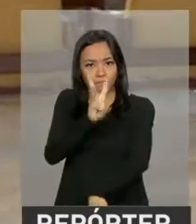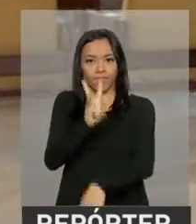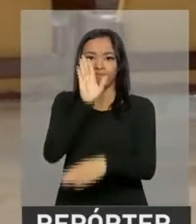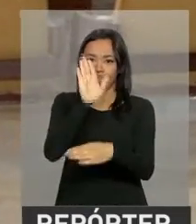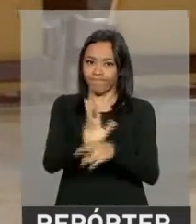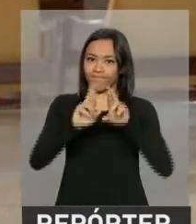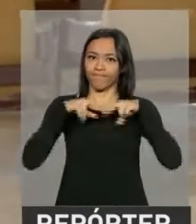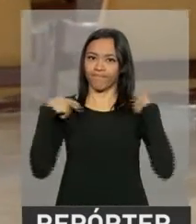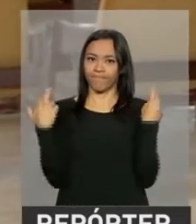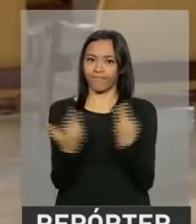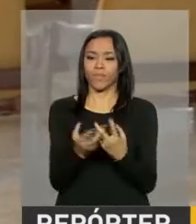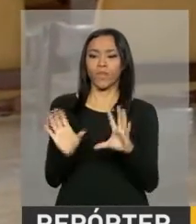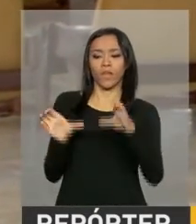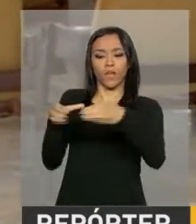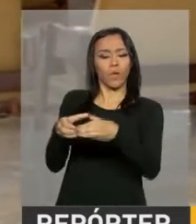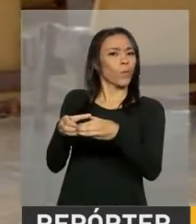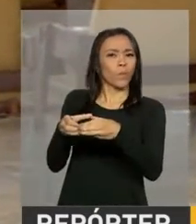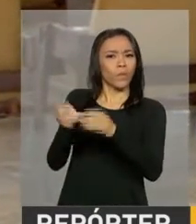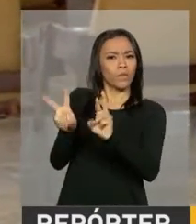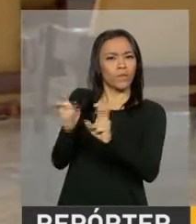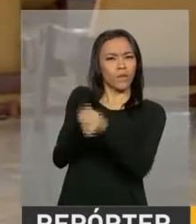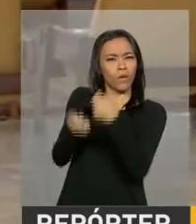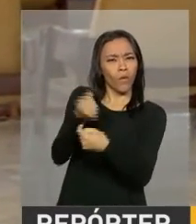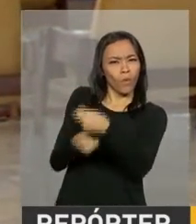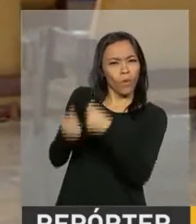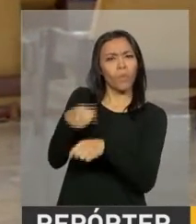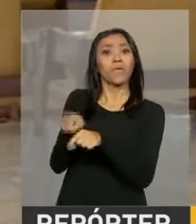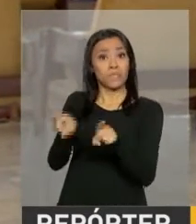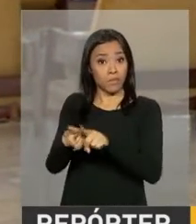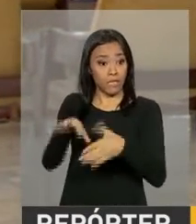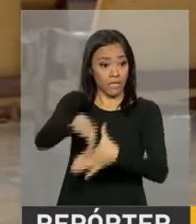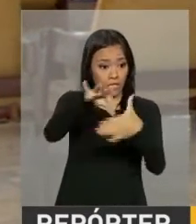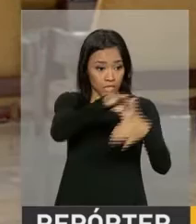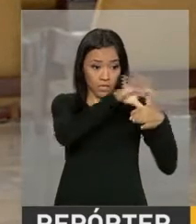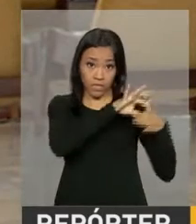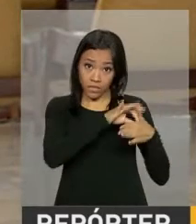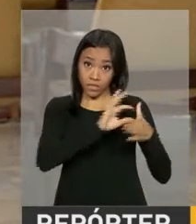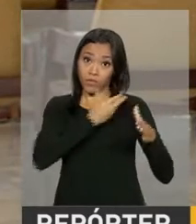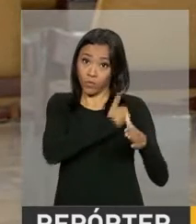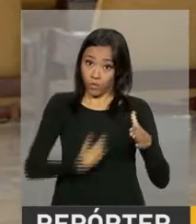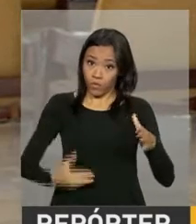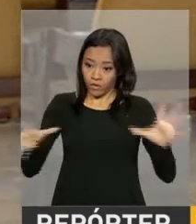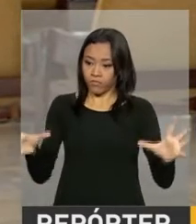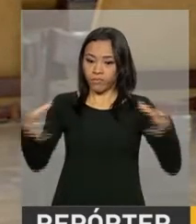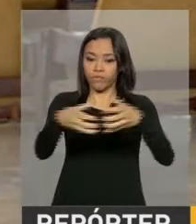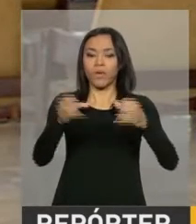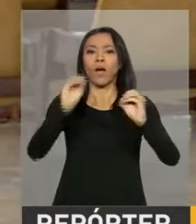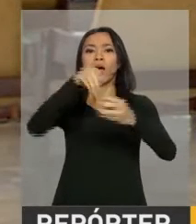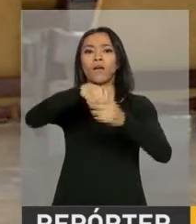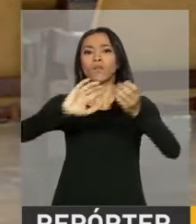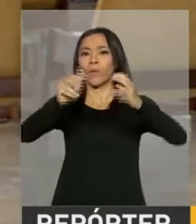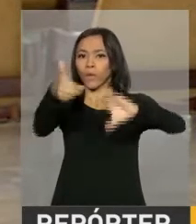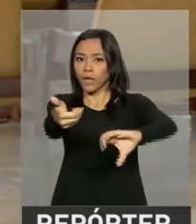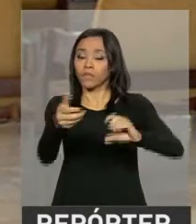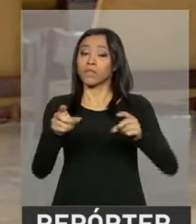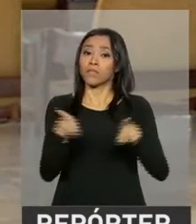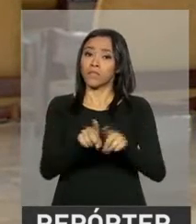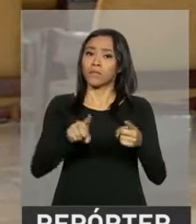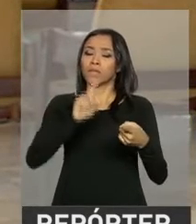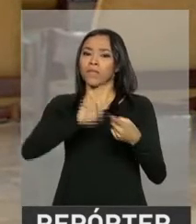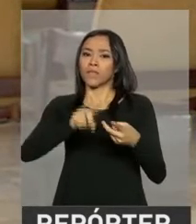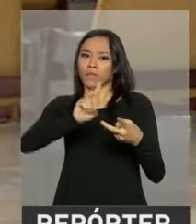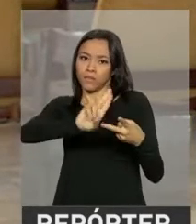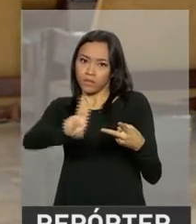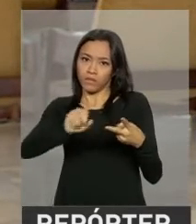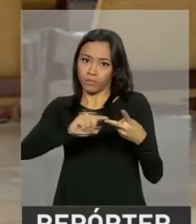com membros da equipe econômica e líderes do governo no congresso entre eles o ministro da fazenda henrique meirelles ministro do planejamento